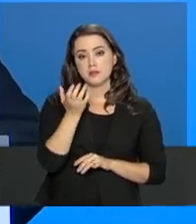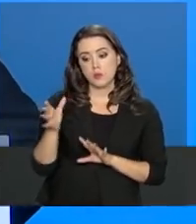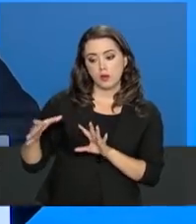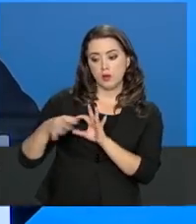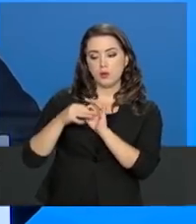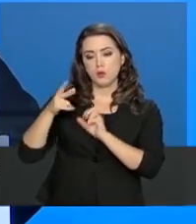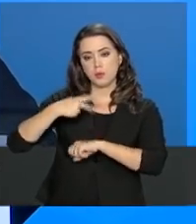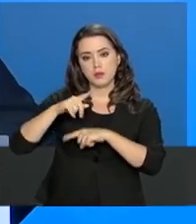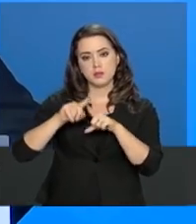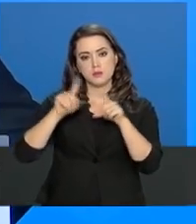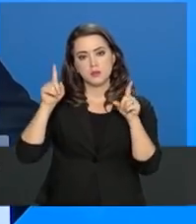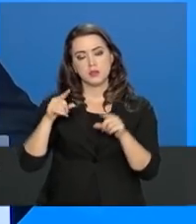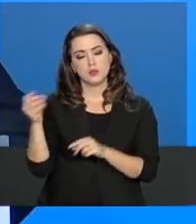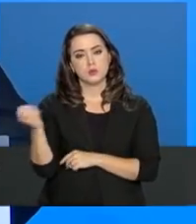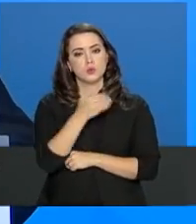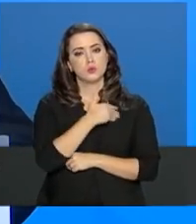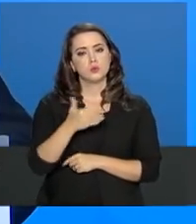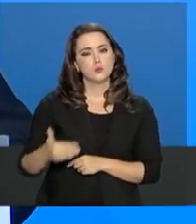eu não sou eu